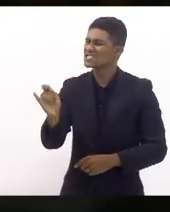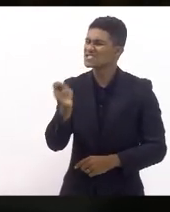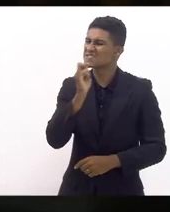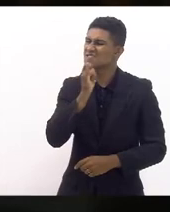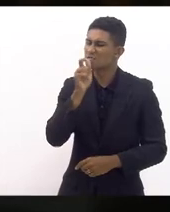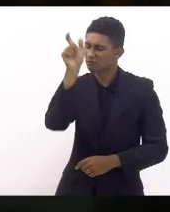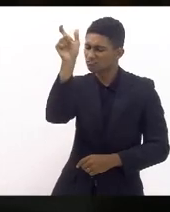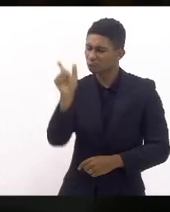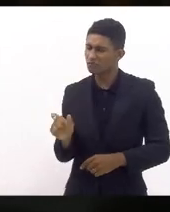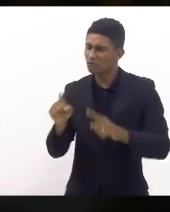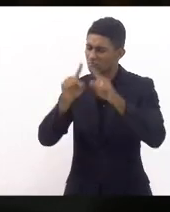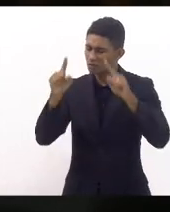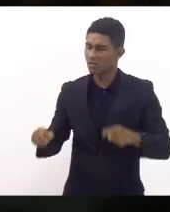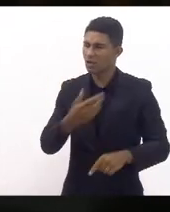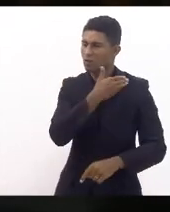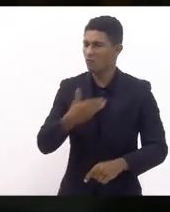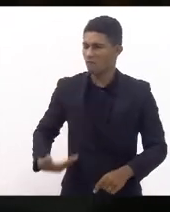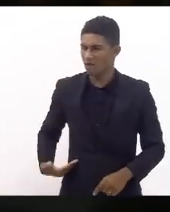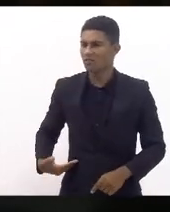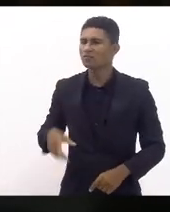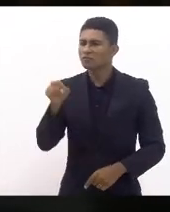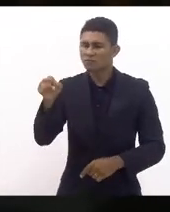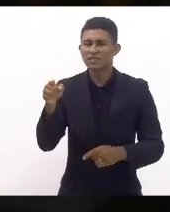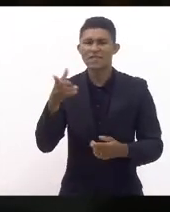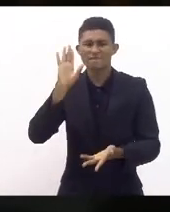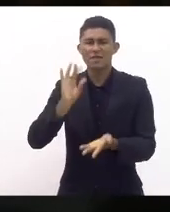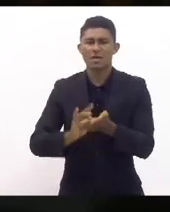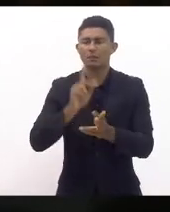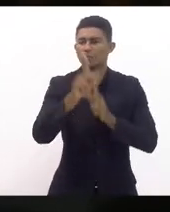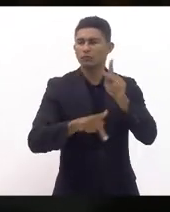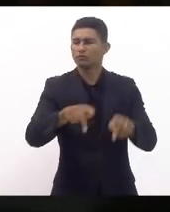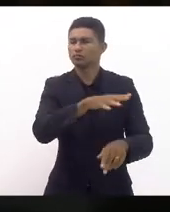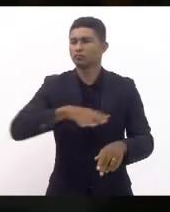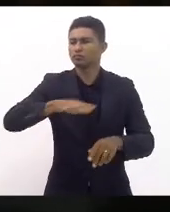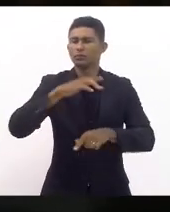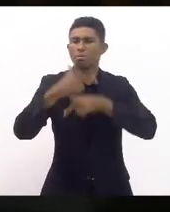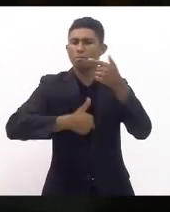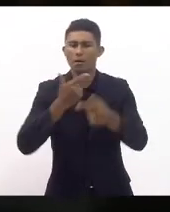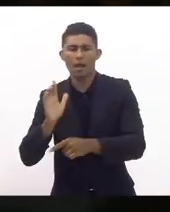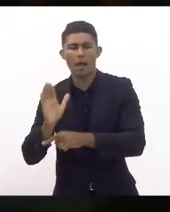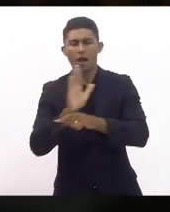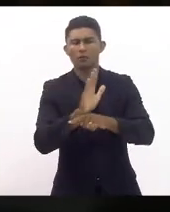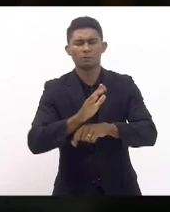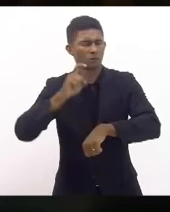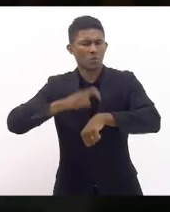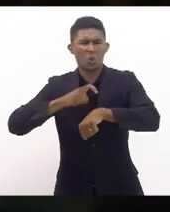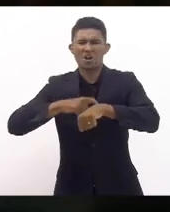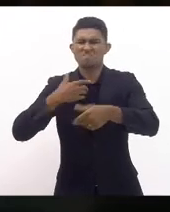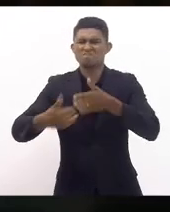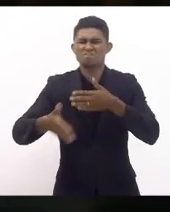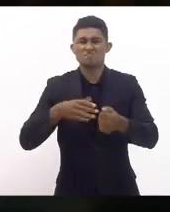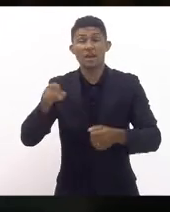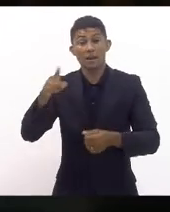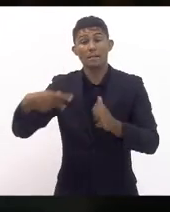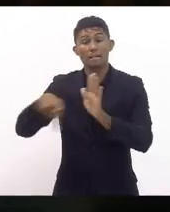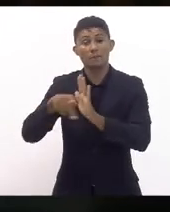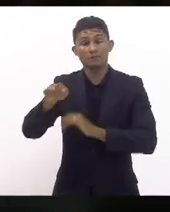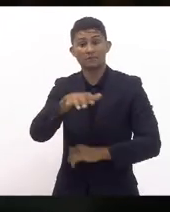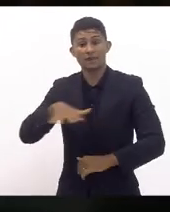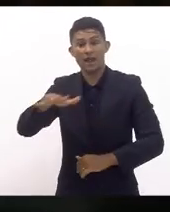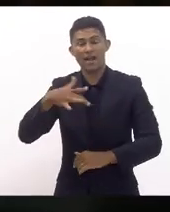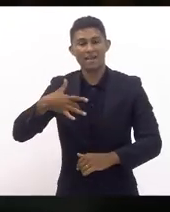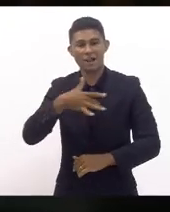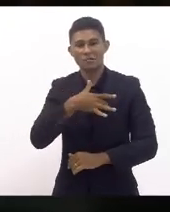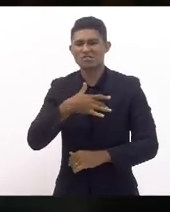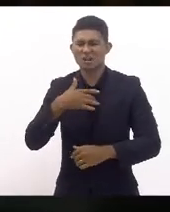servidor público, que é aquele que serve ao público. E não importava a hora, ele era da área de saúde, não importava a hora,